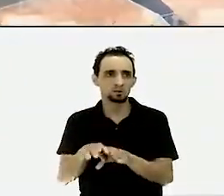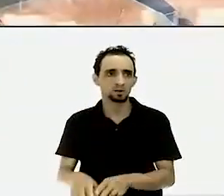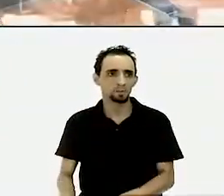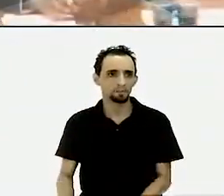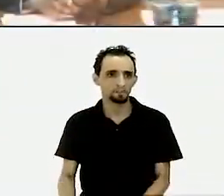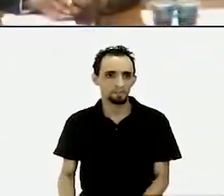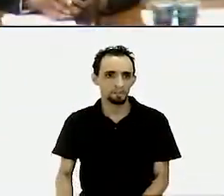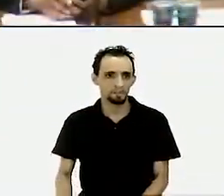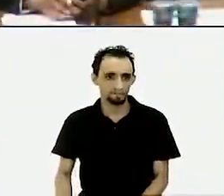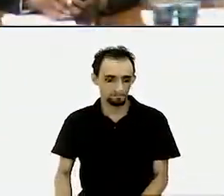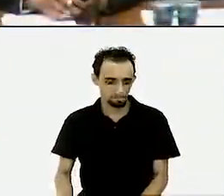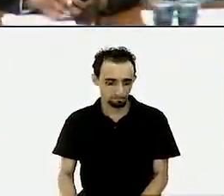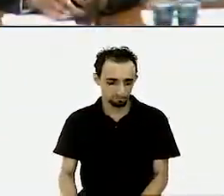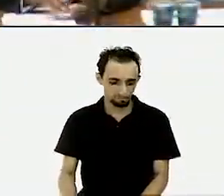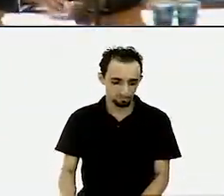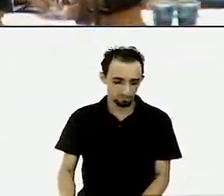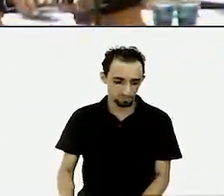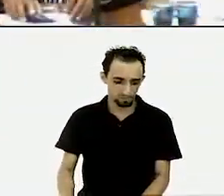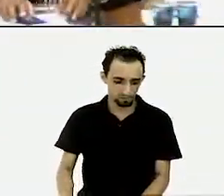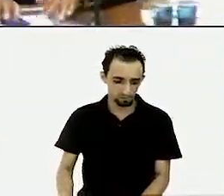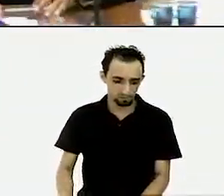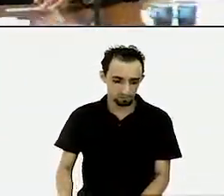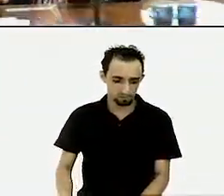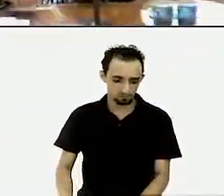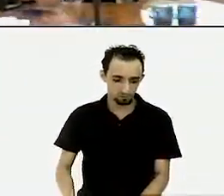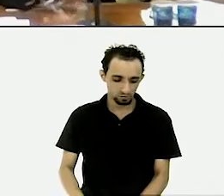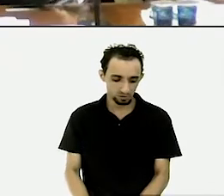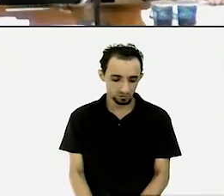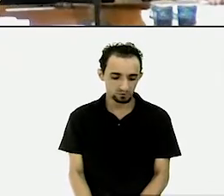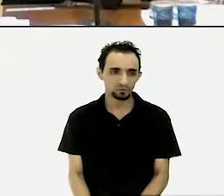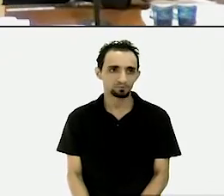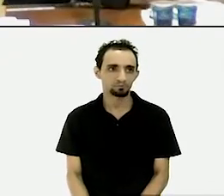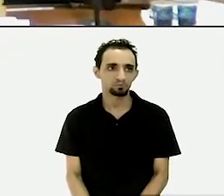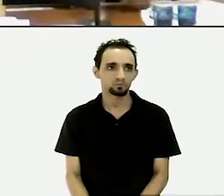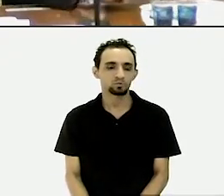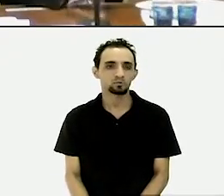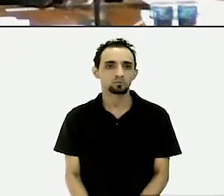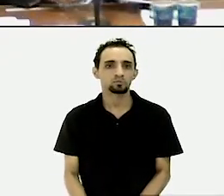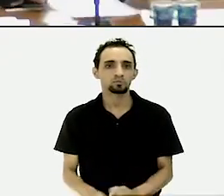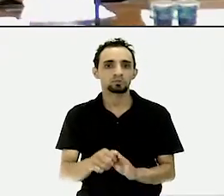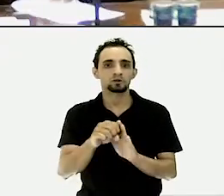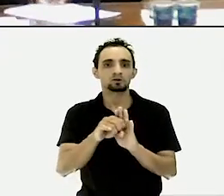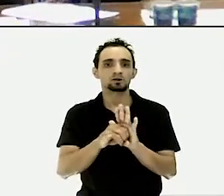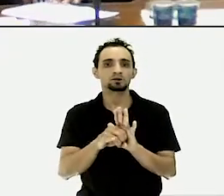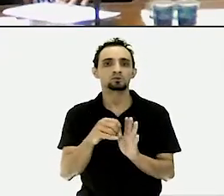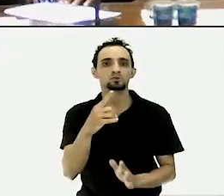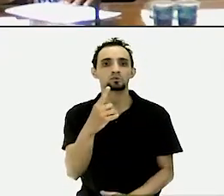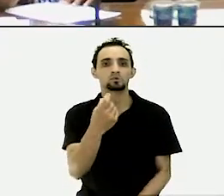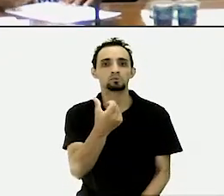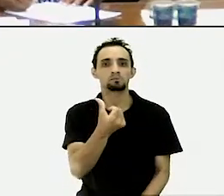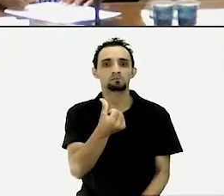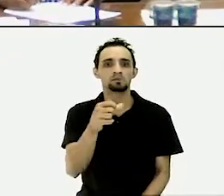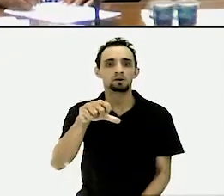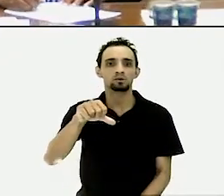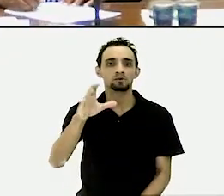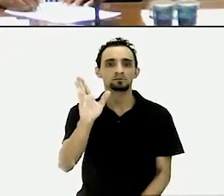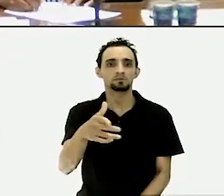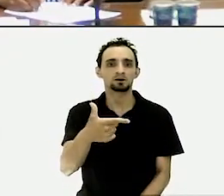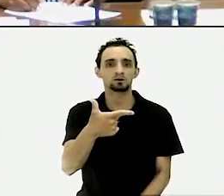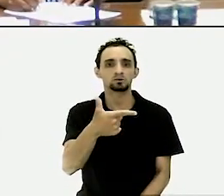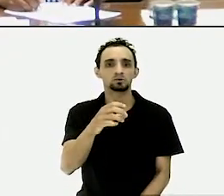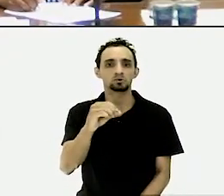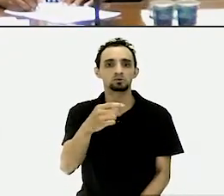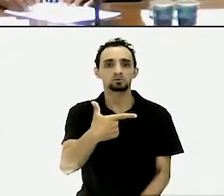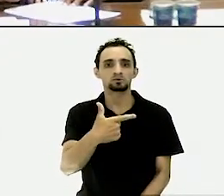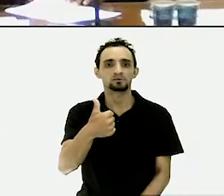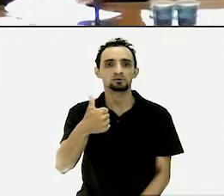A indicação será encaminhada ao setor competente. Indicação sobre o número 169 de 2021. Indico